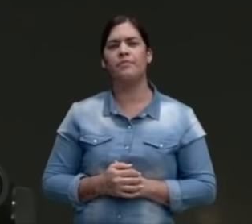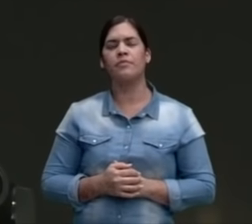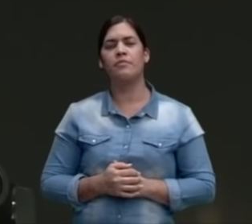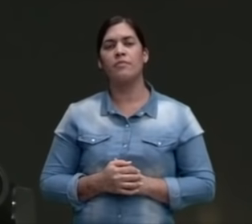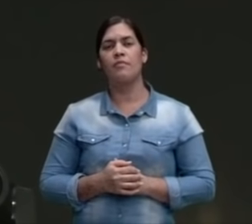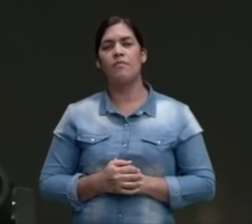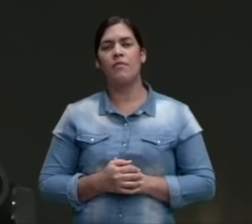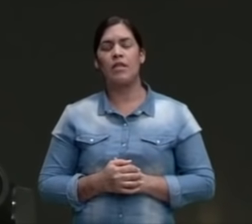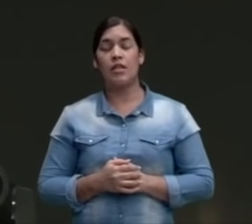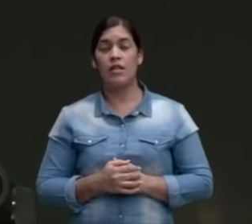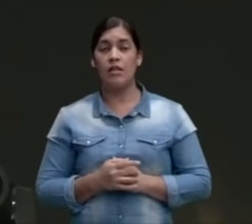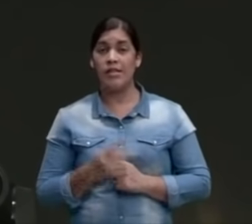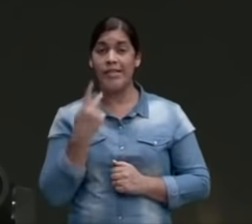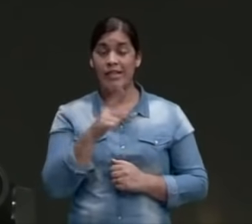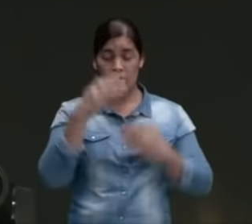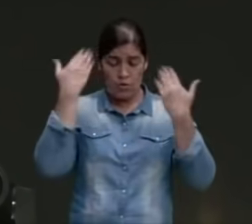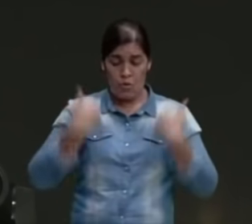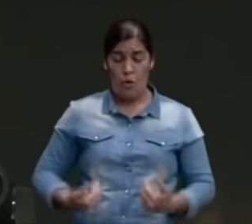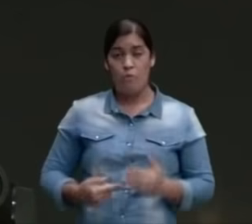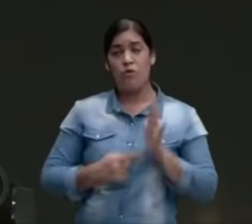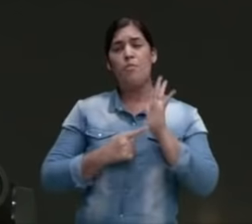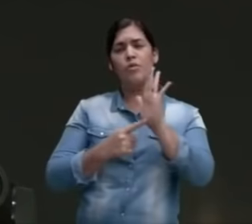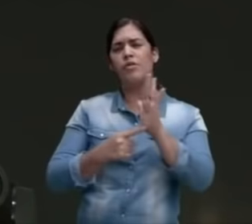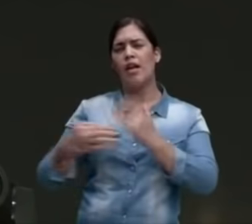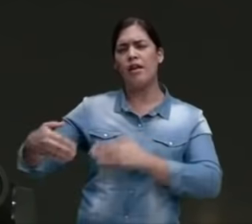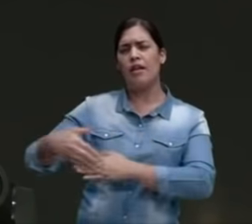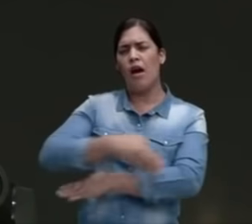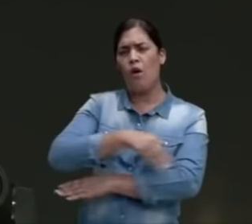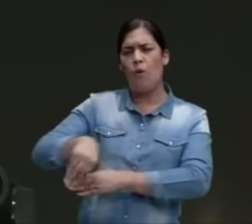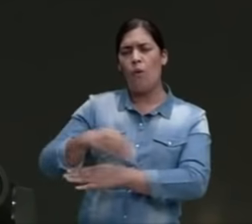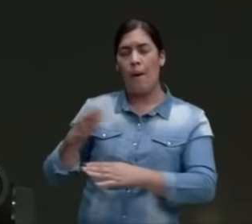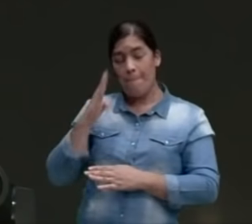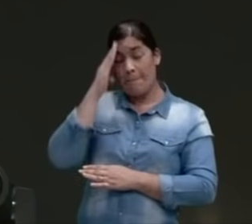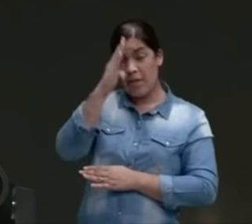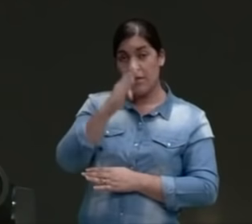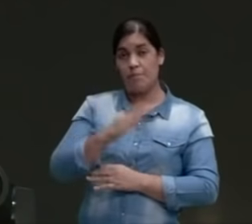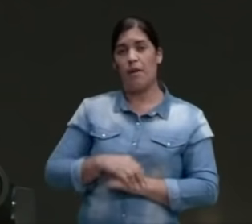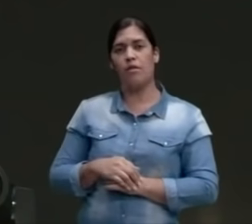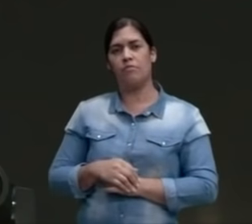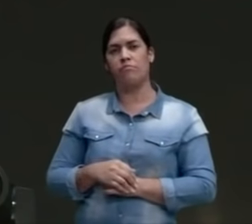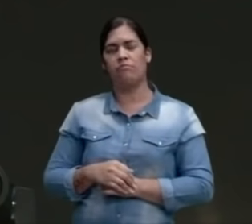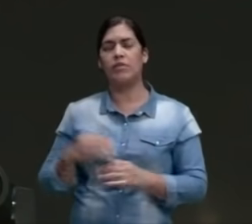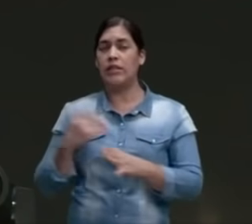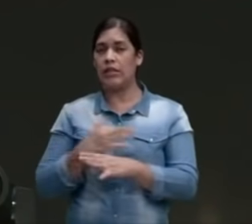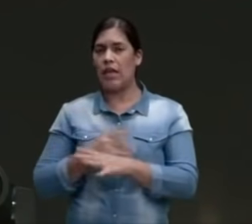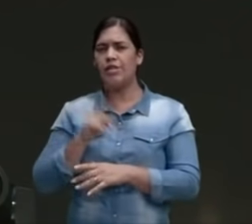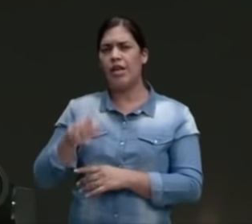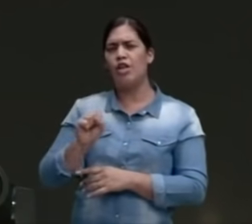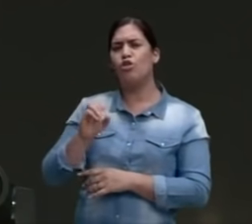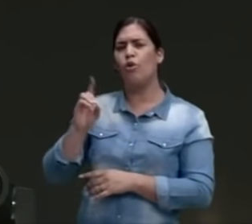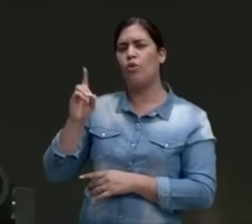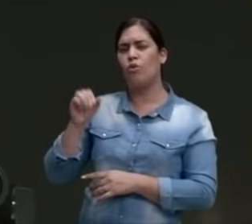cadáveres ficarão expostos na rua principal da grande cidade, que figuradamente é chamada da Sodoma e Egito, onde também